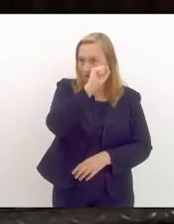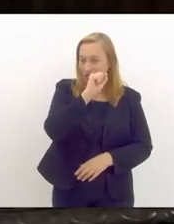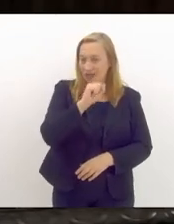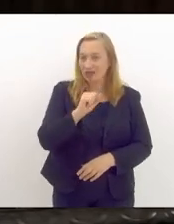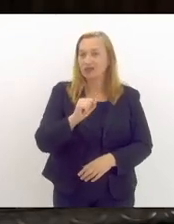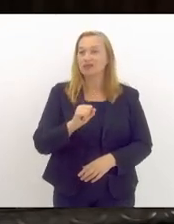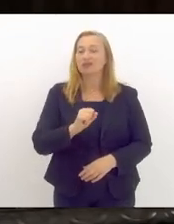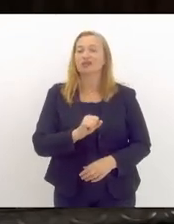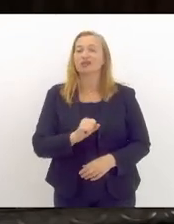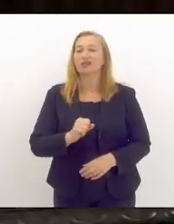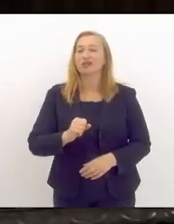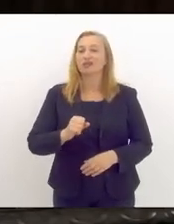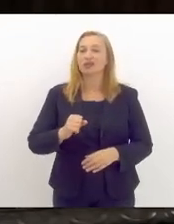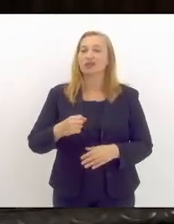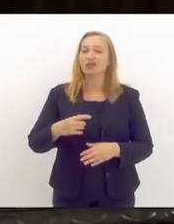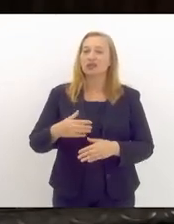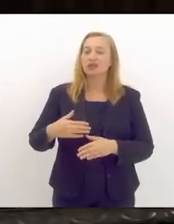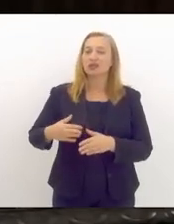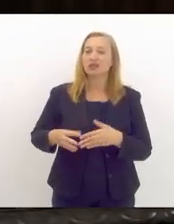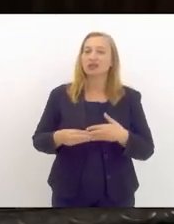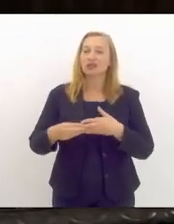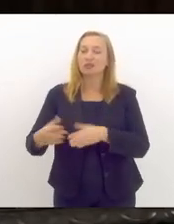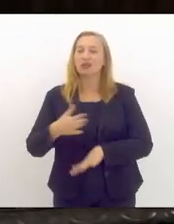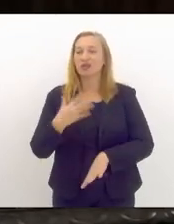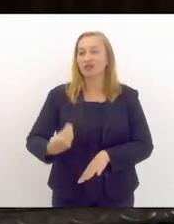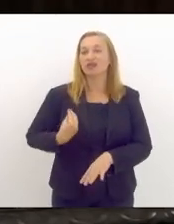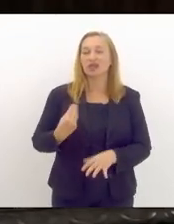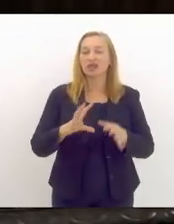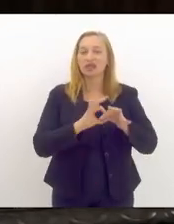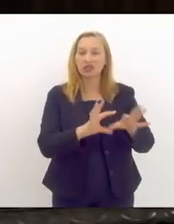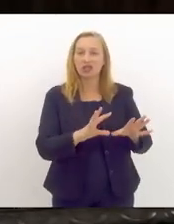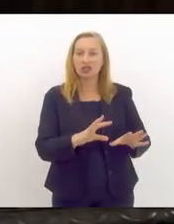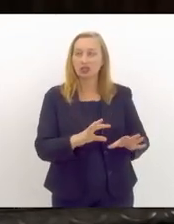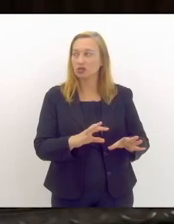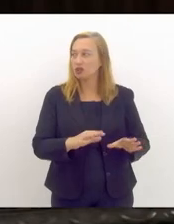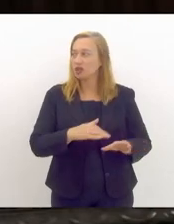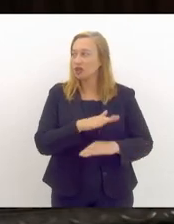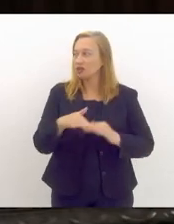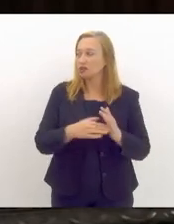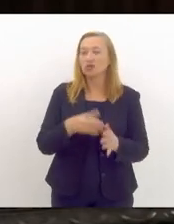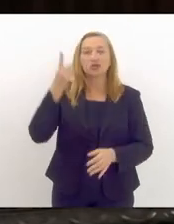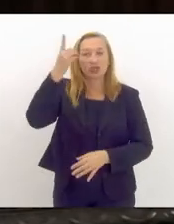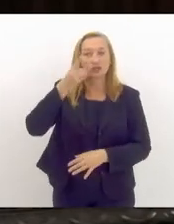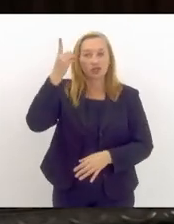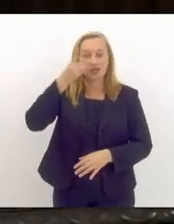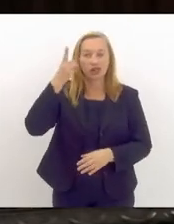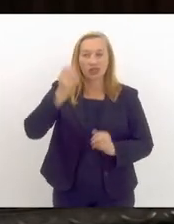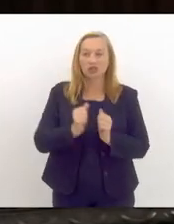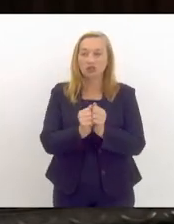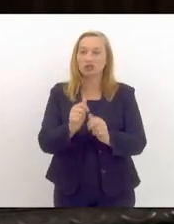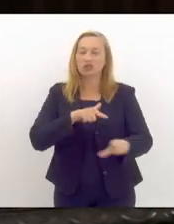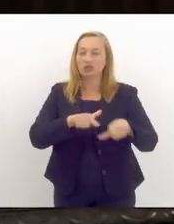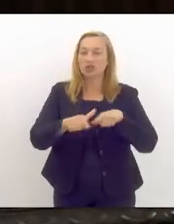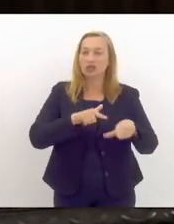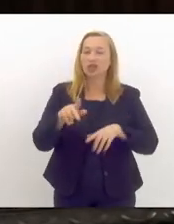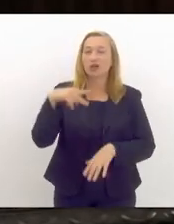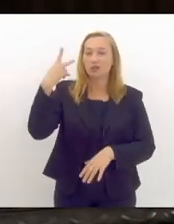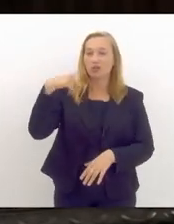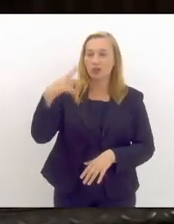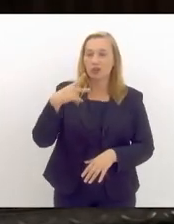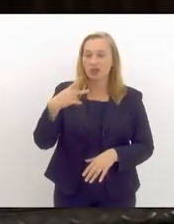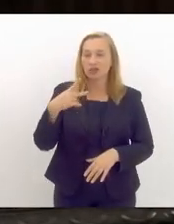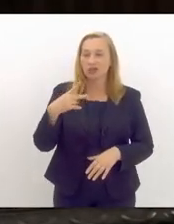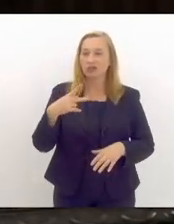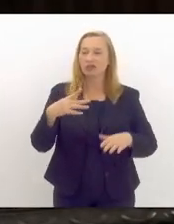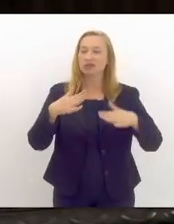que levo para a minha vida e deixo aos parlamentares que estão chegando nesta jornada. A política deve ser um instrumento de